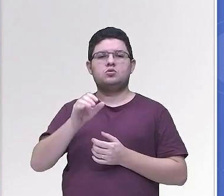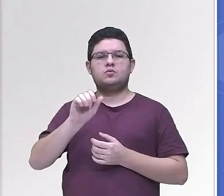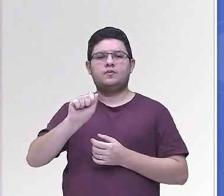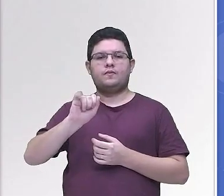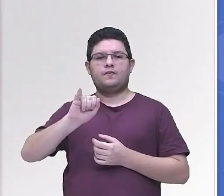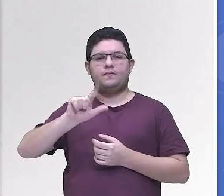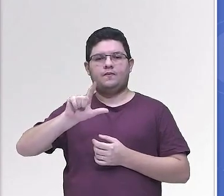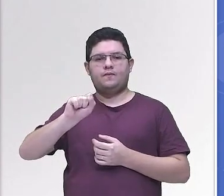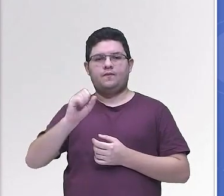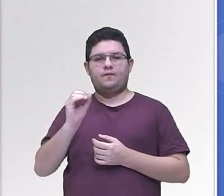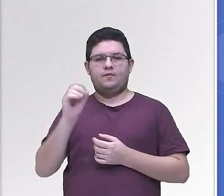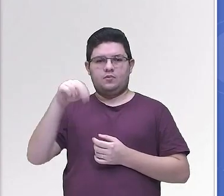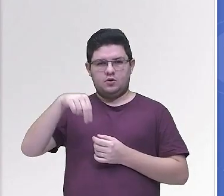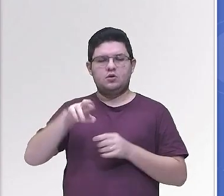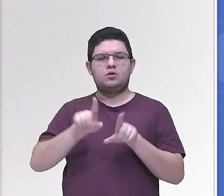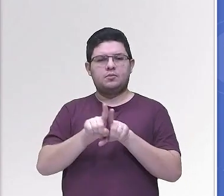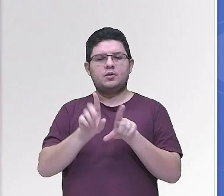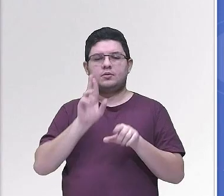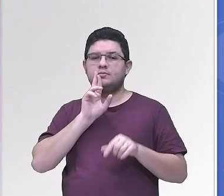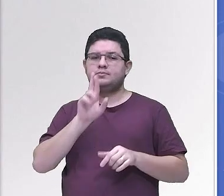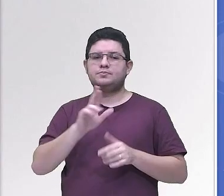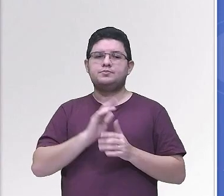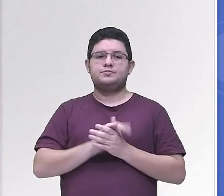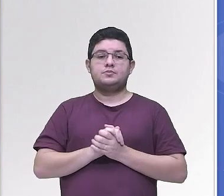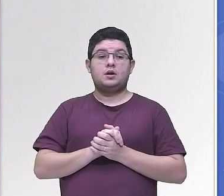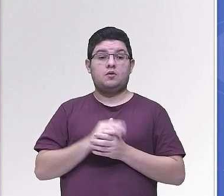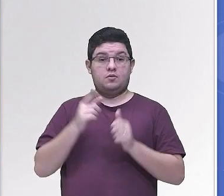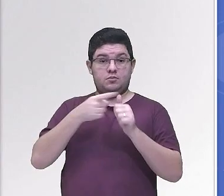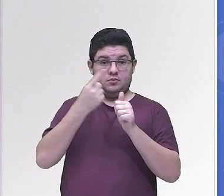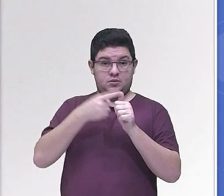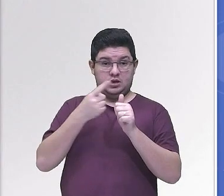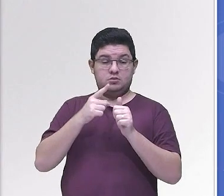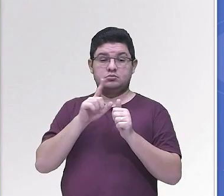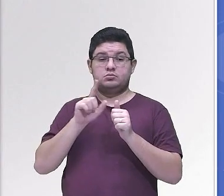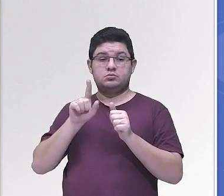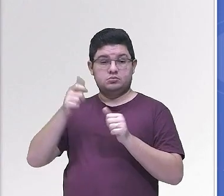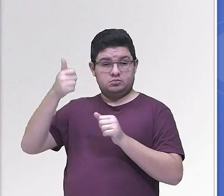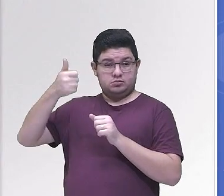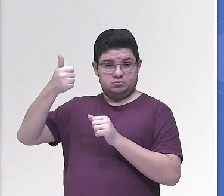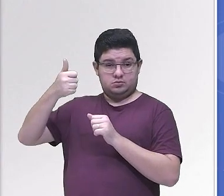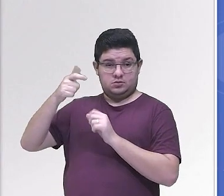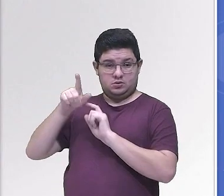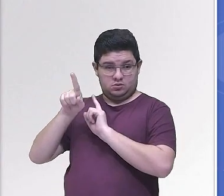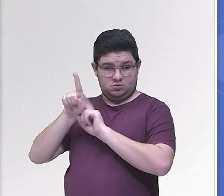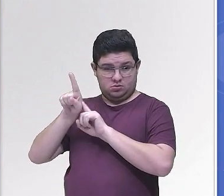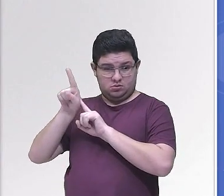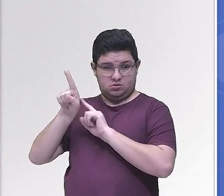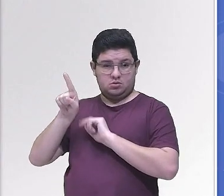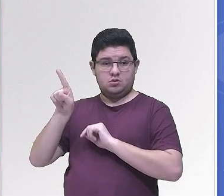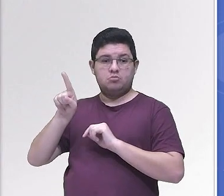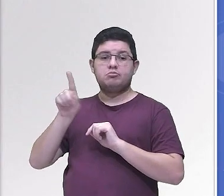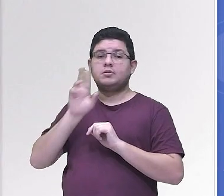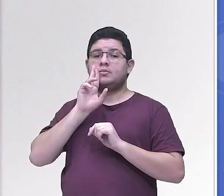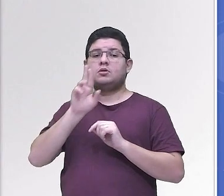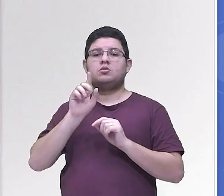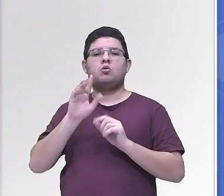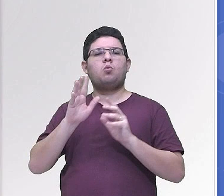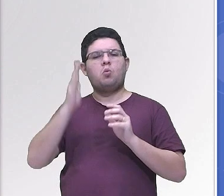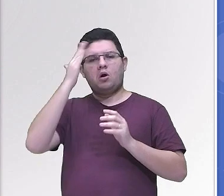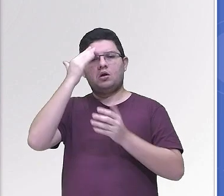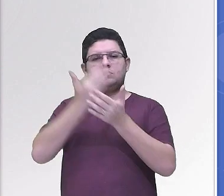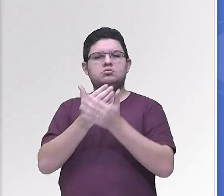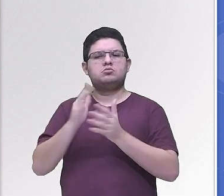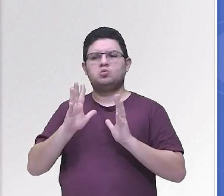ver então a primeira resposta aí? O que é a filosofia? Muito bem, eu acredito que todos acertaram. Olha só, colocaram